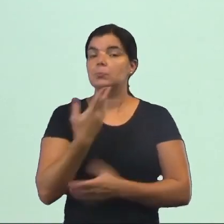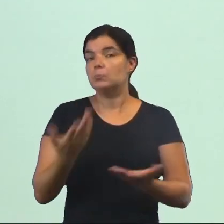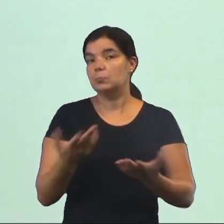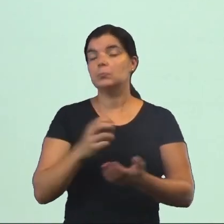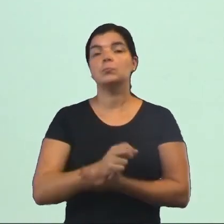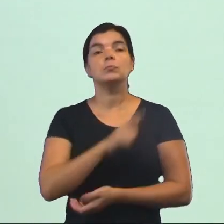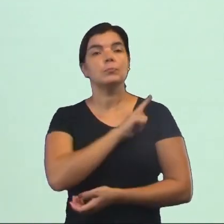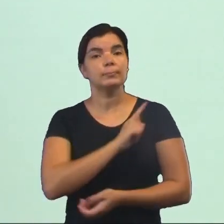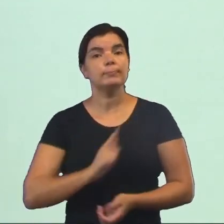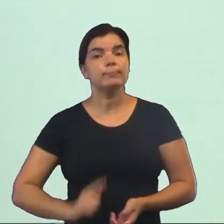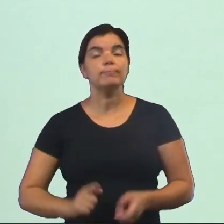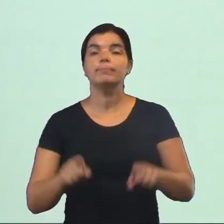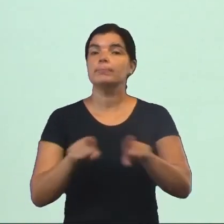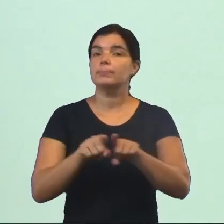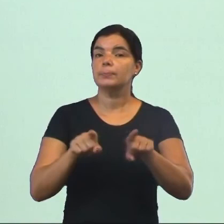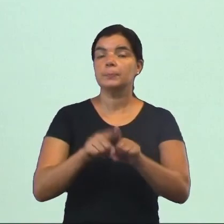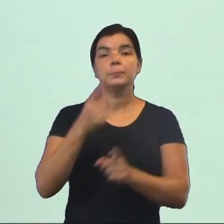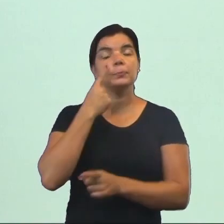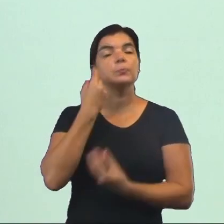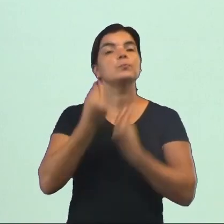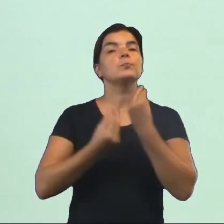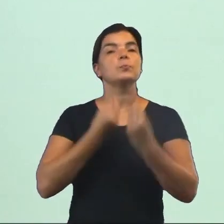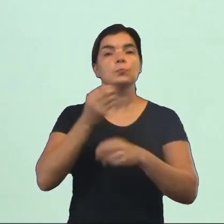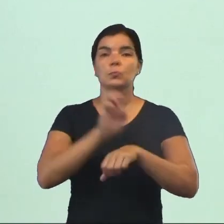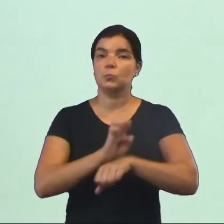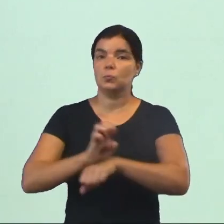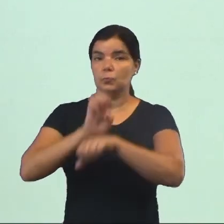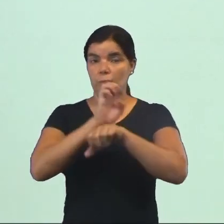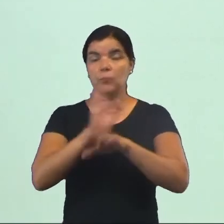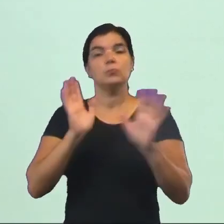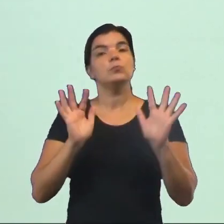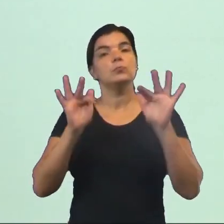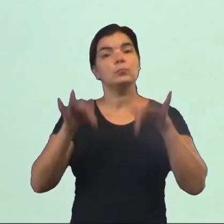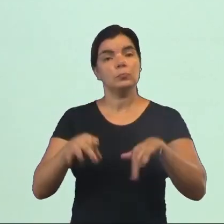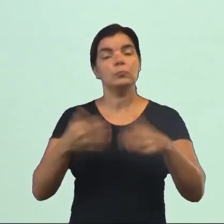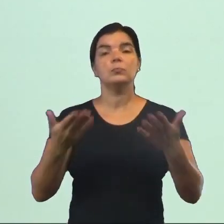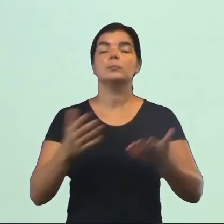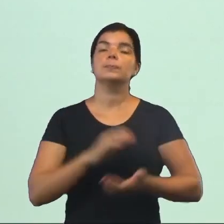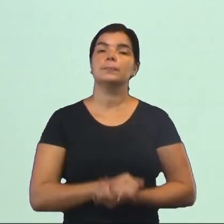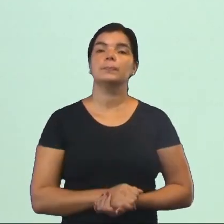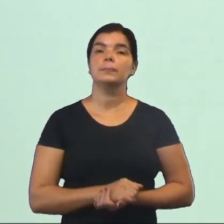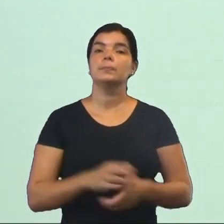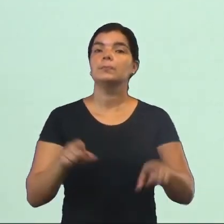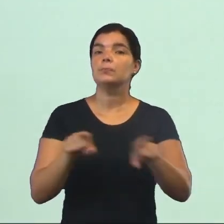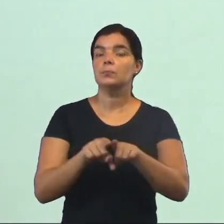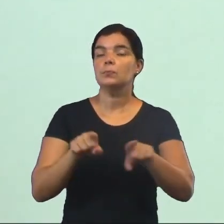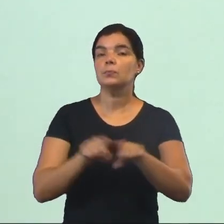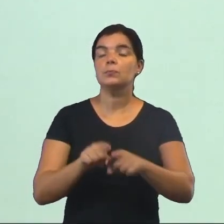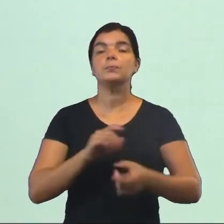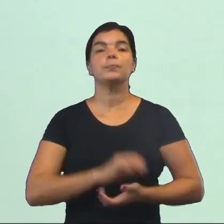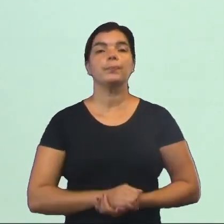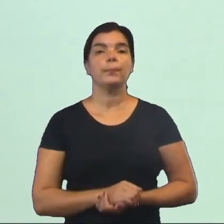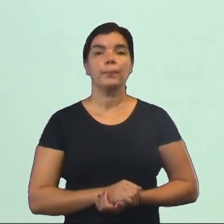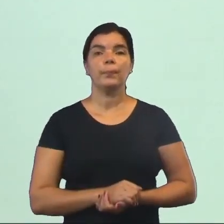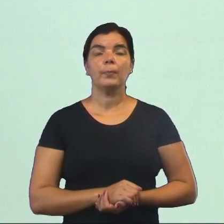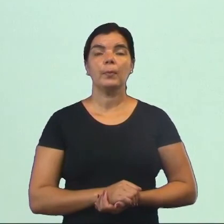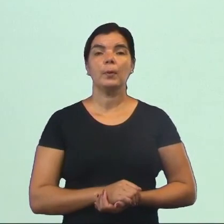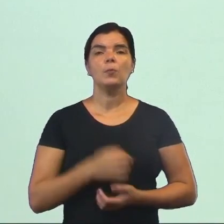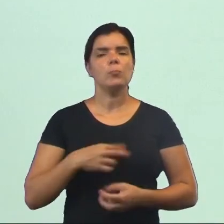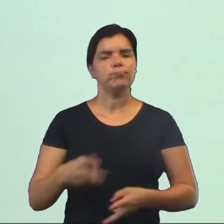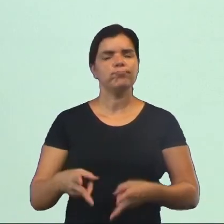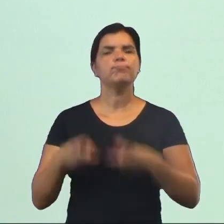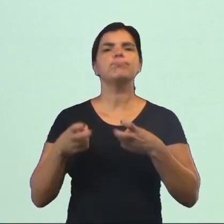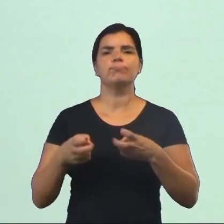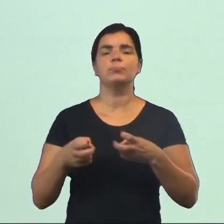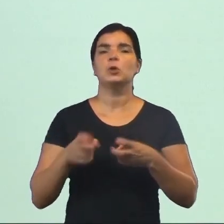né, e do seu governo. E também vimos como esse Estado veio chegar ao fim, além também de a gente